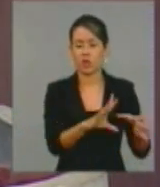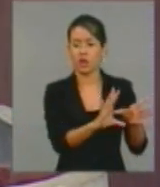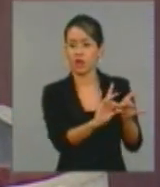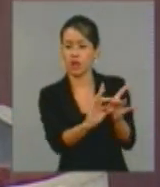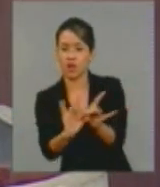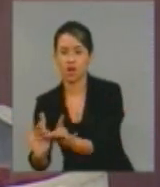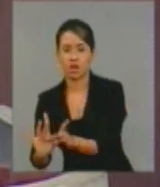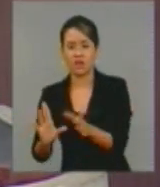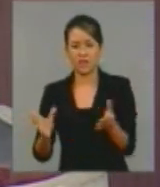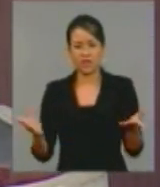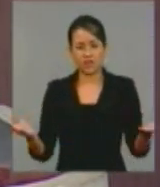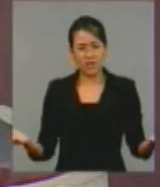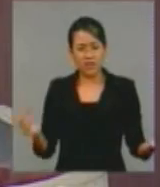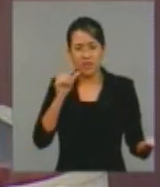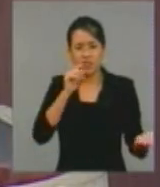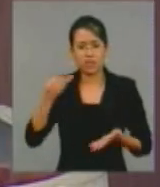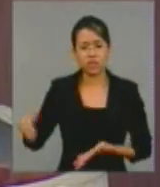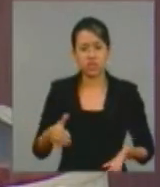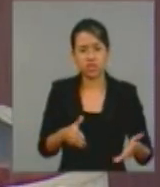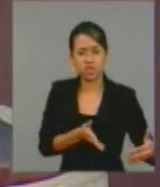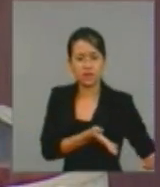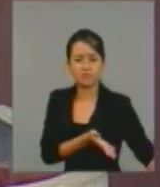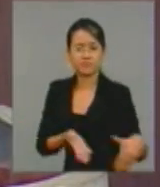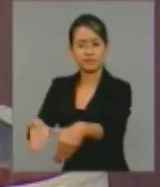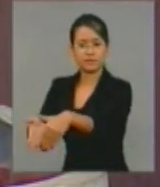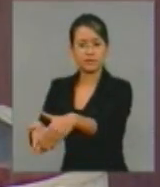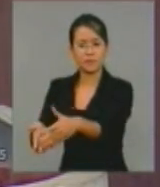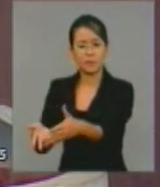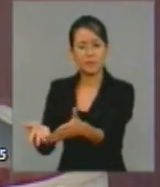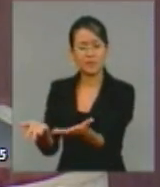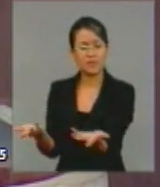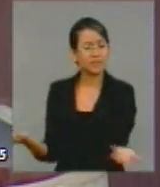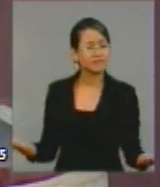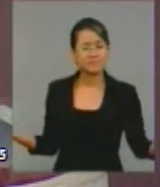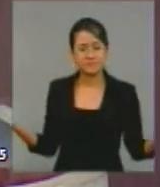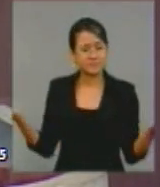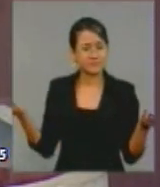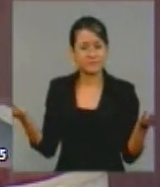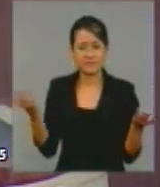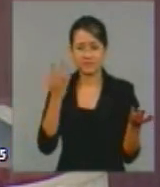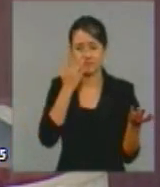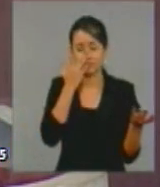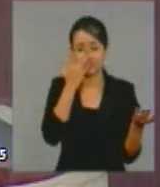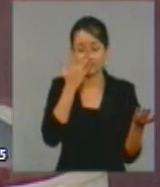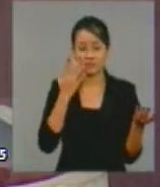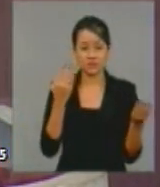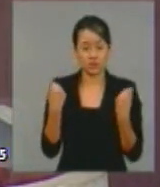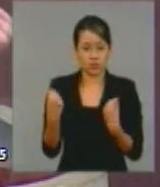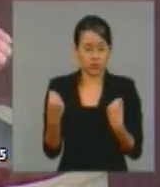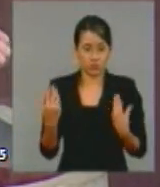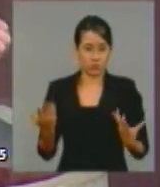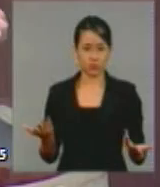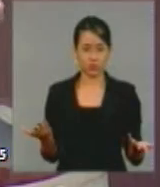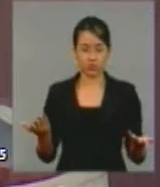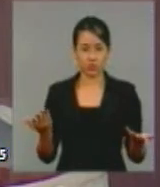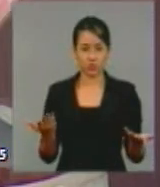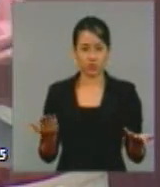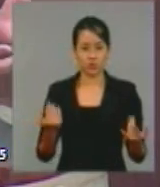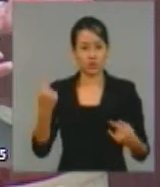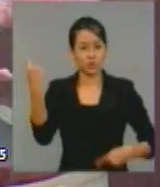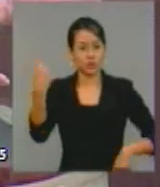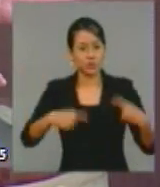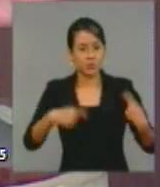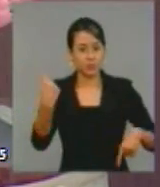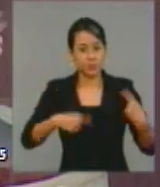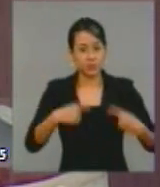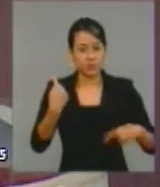transposição. Ou seja, a todo ciclo político corresponde uma